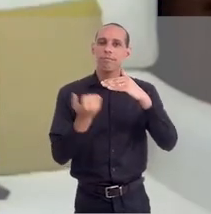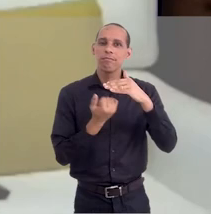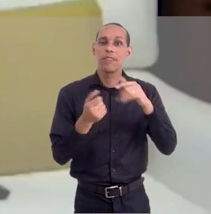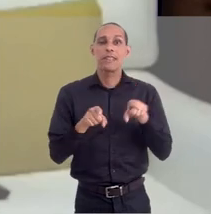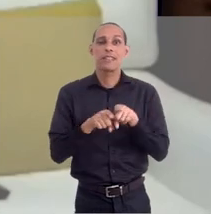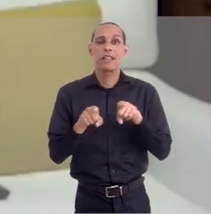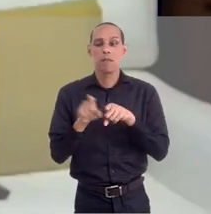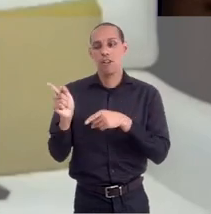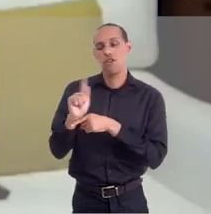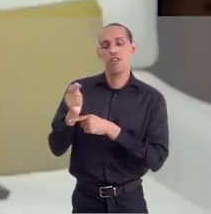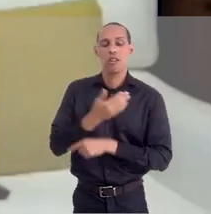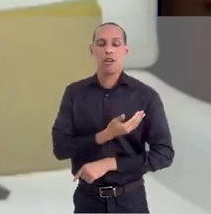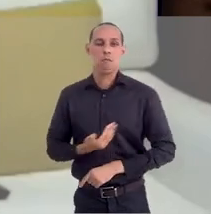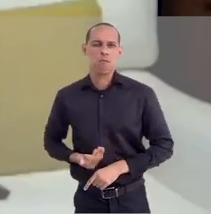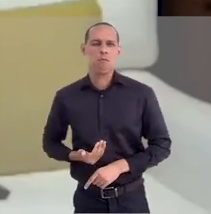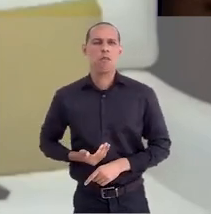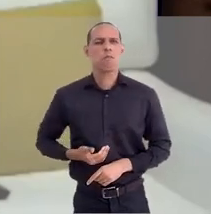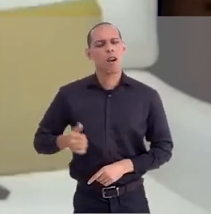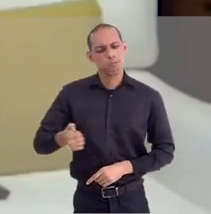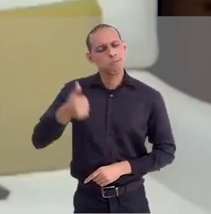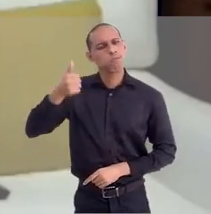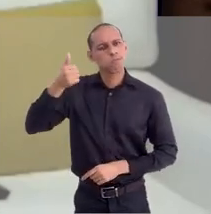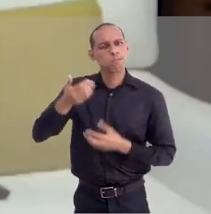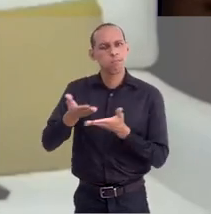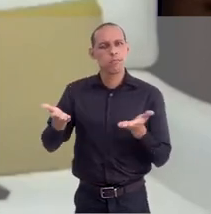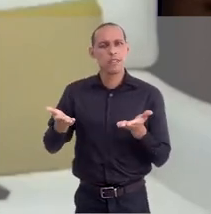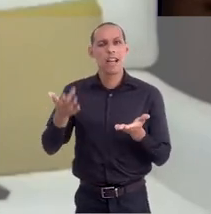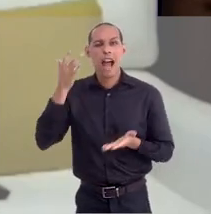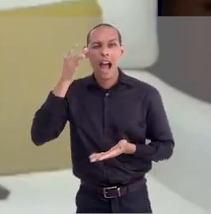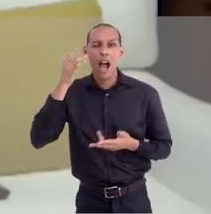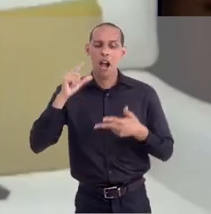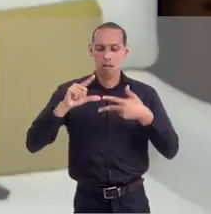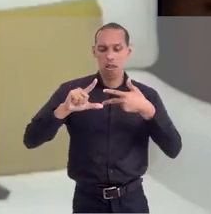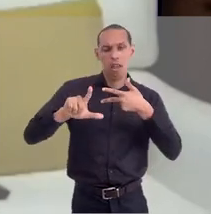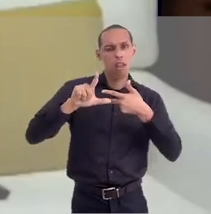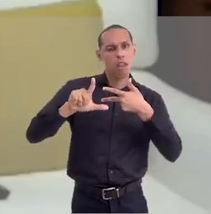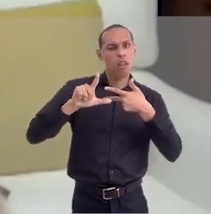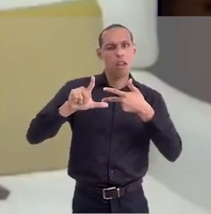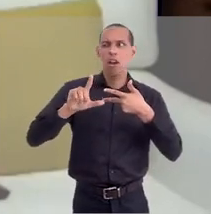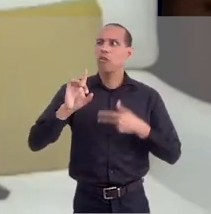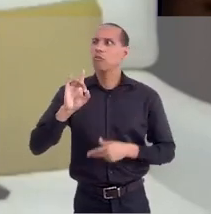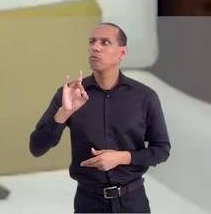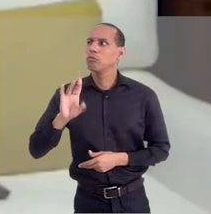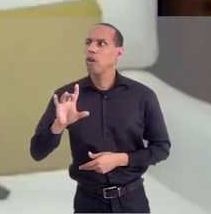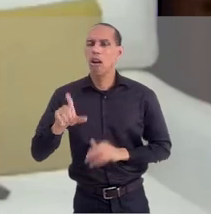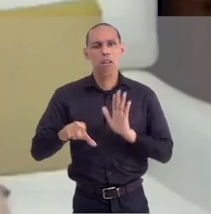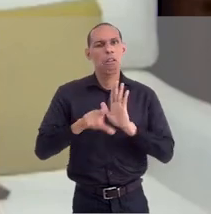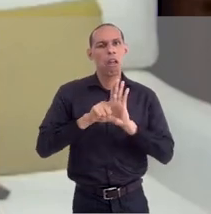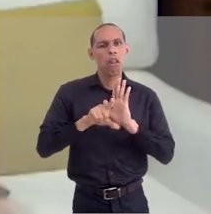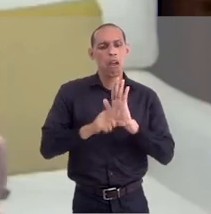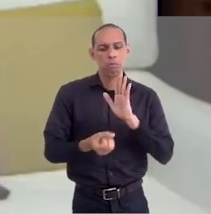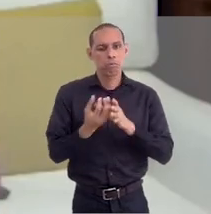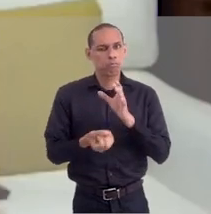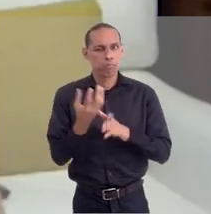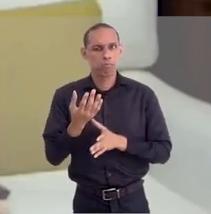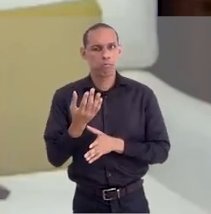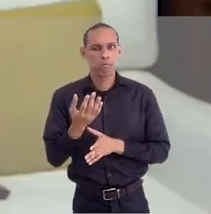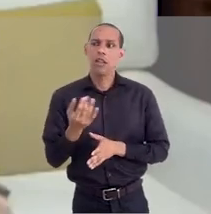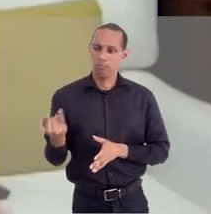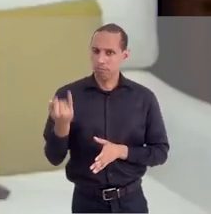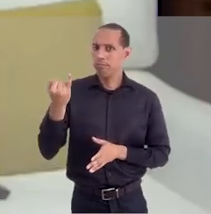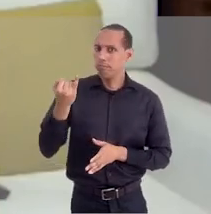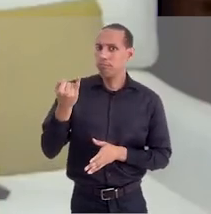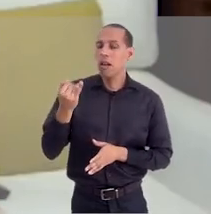diz respeito à gestão pública, à qualidade da gestão pública. Então, acho que o legislativo, não só pela edição de leis. A edição de